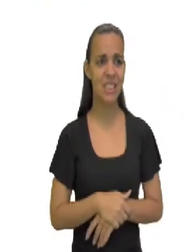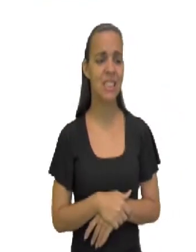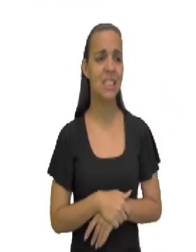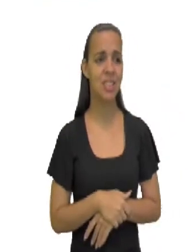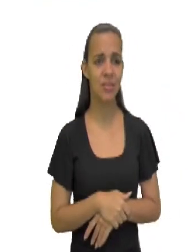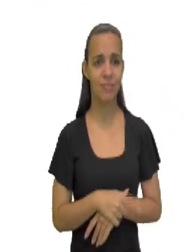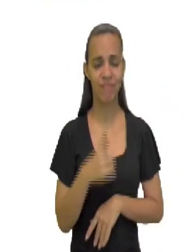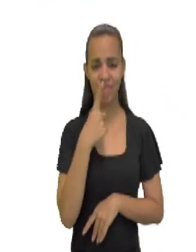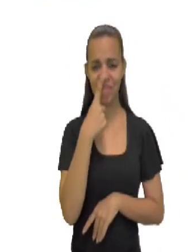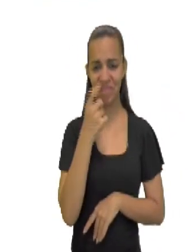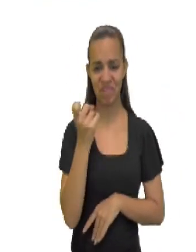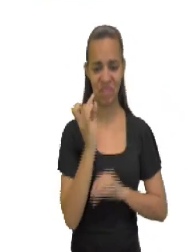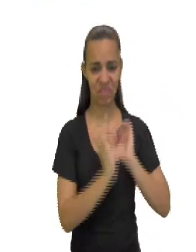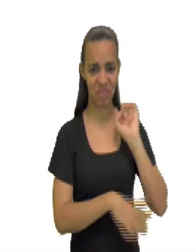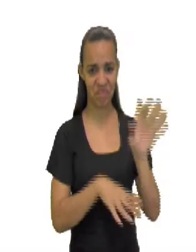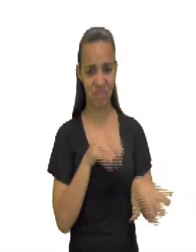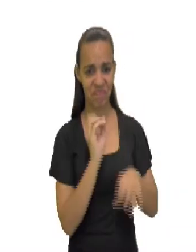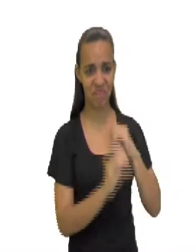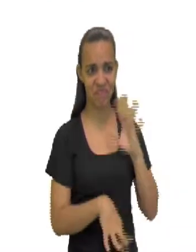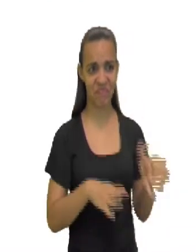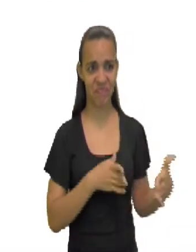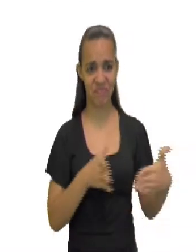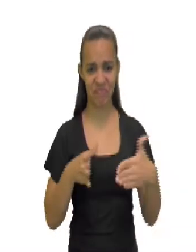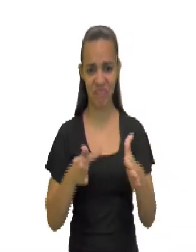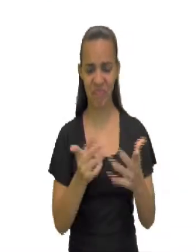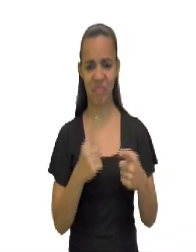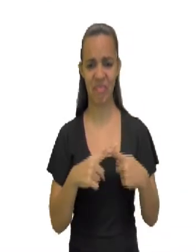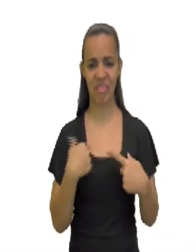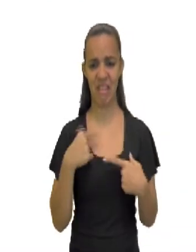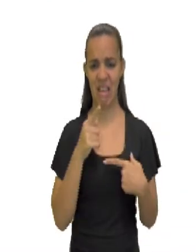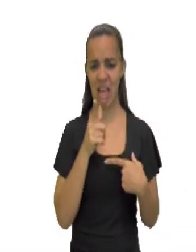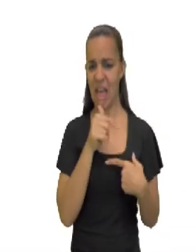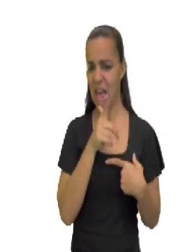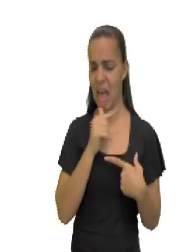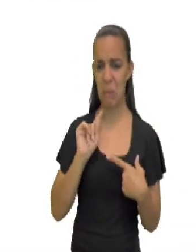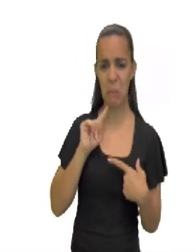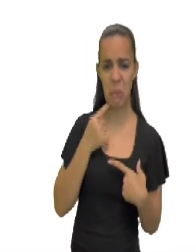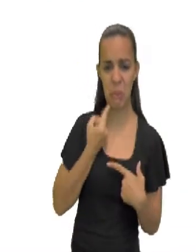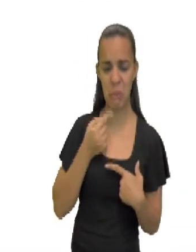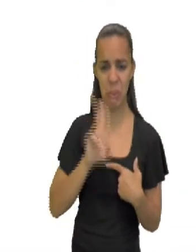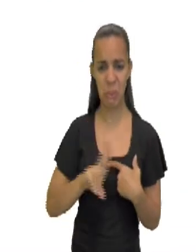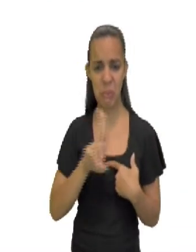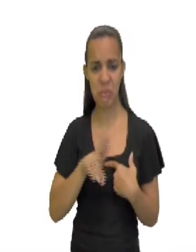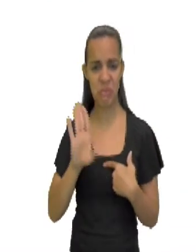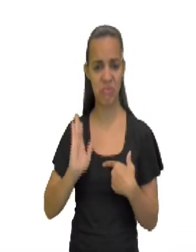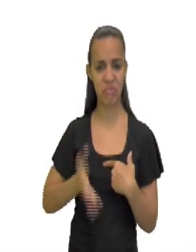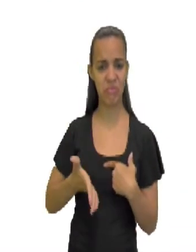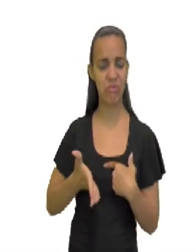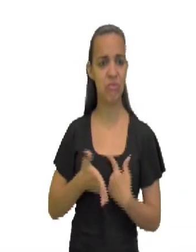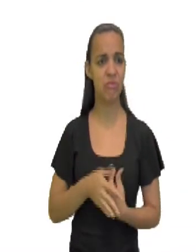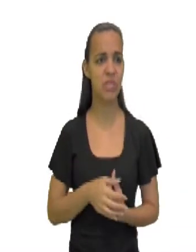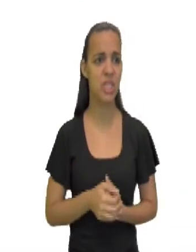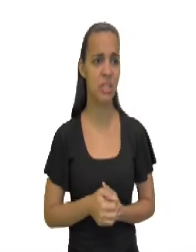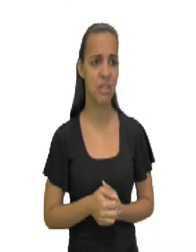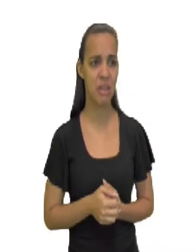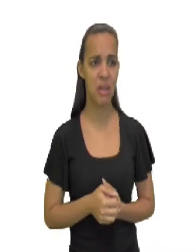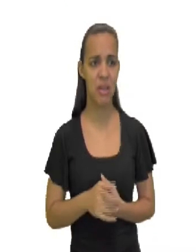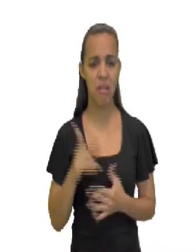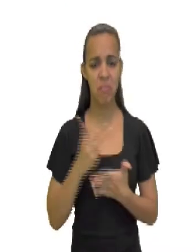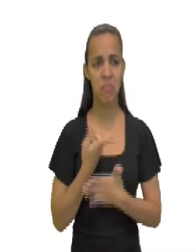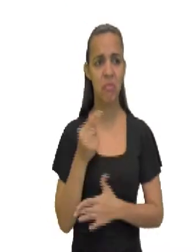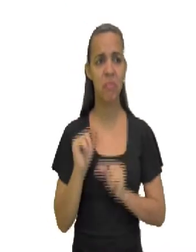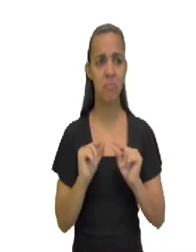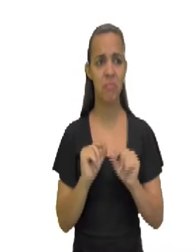esses lixos sendo depositados, com esgoto sendo despejado neste rio, vai acontecer o